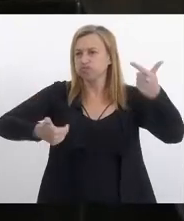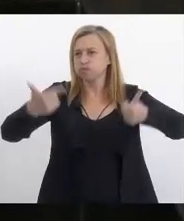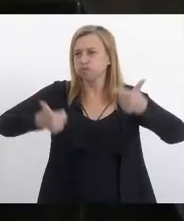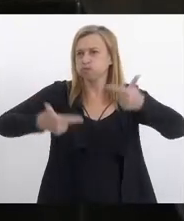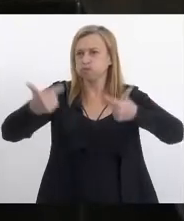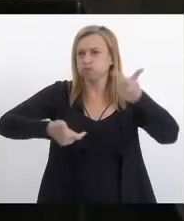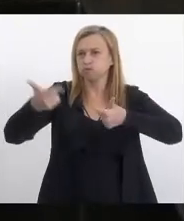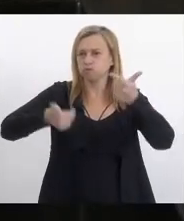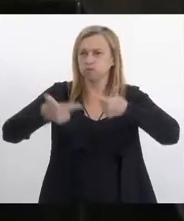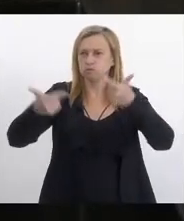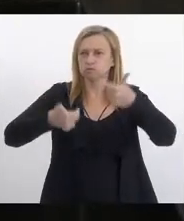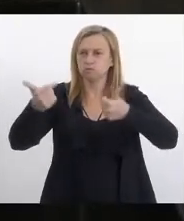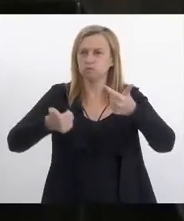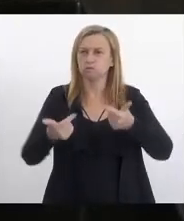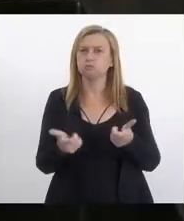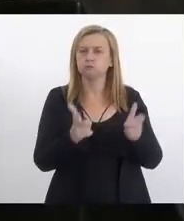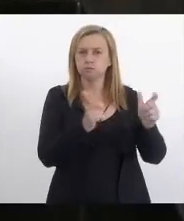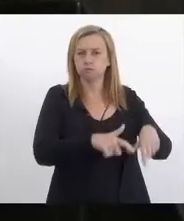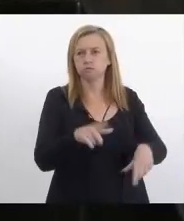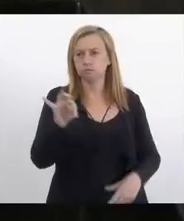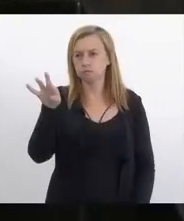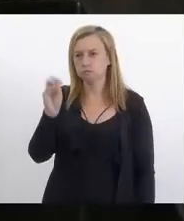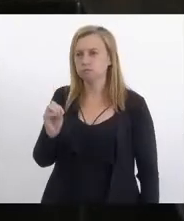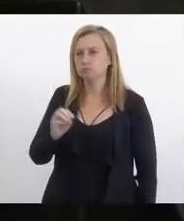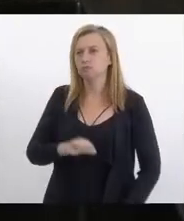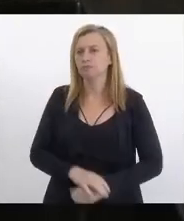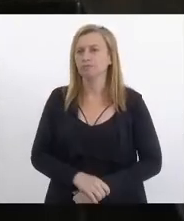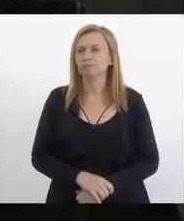parece, naquela região do Salgueiro.